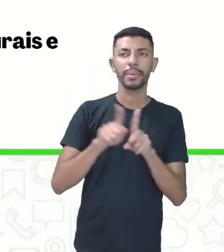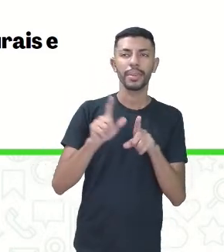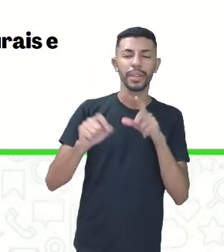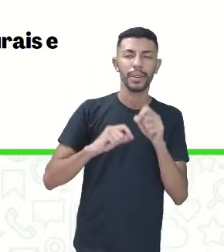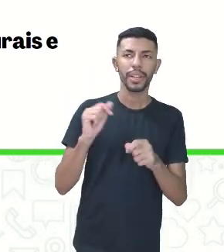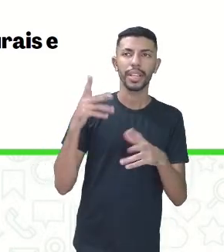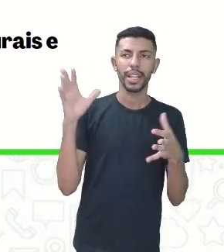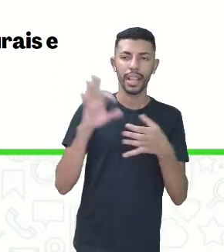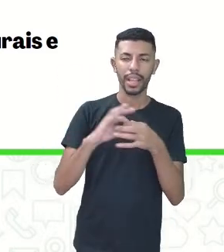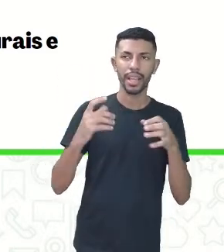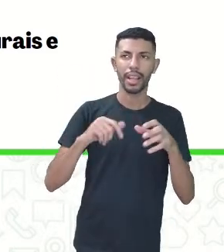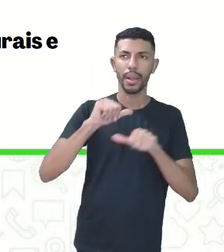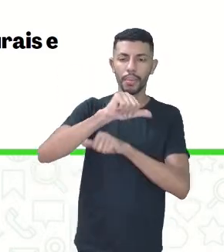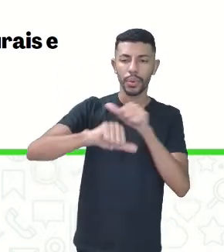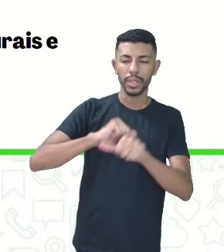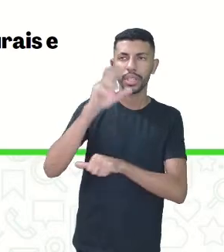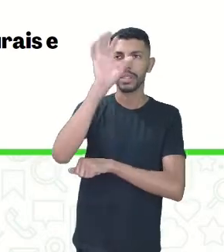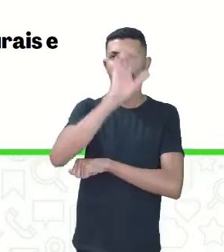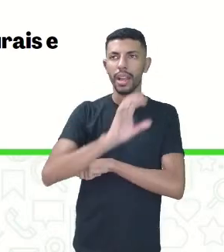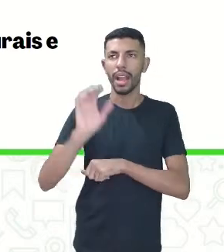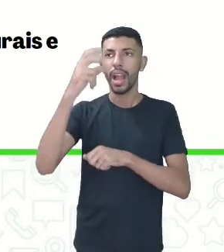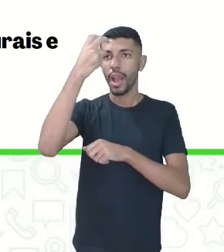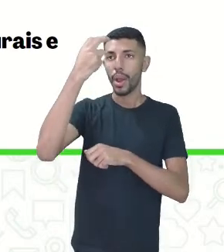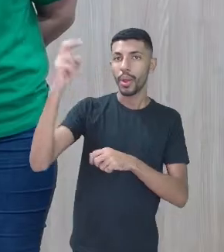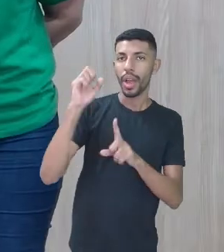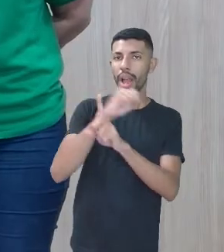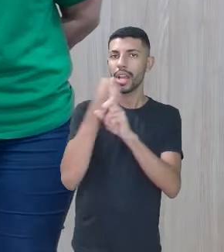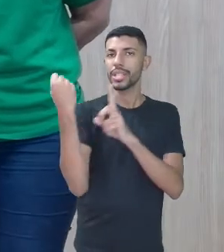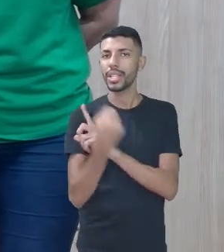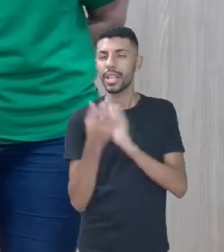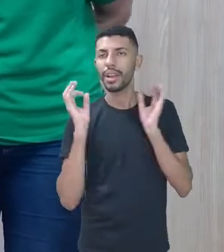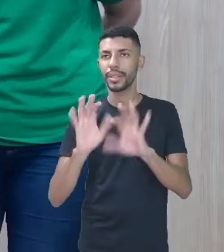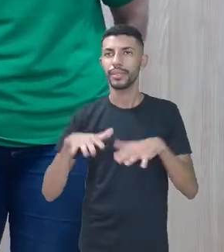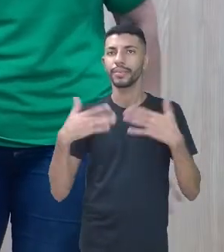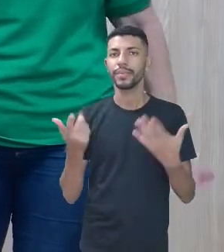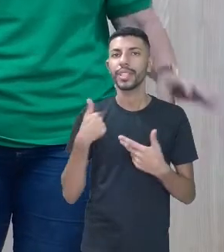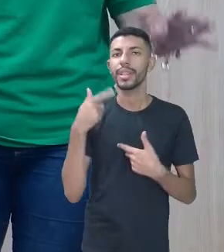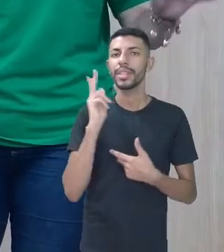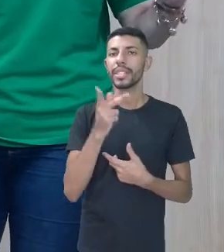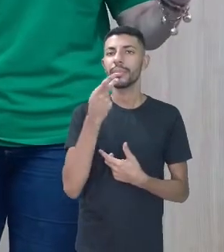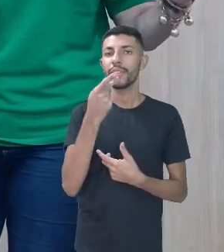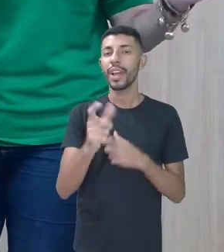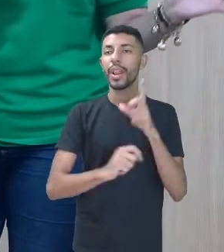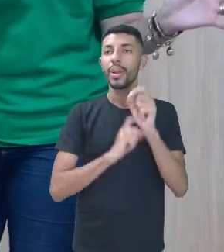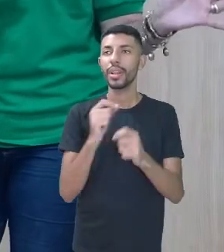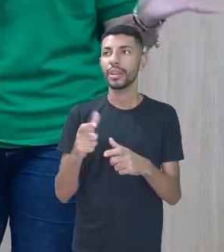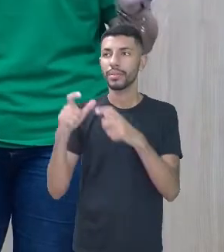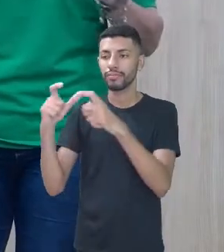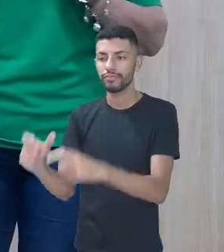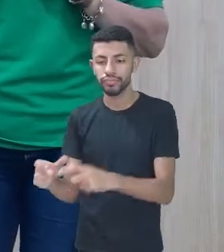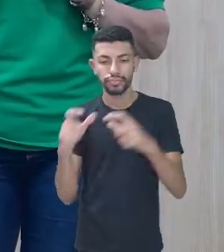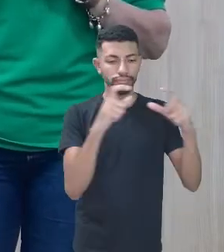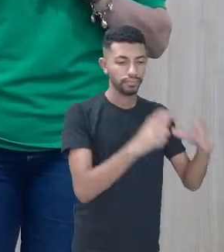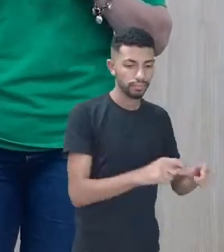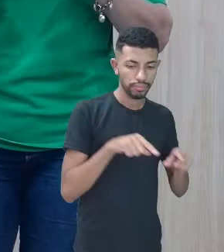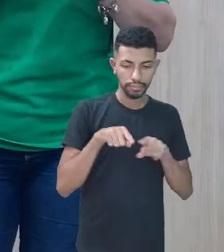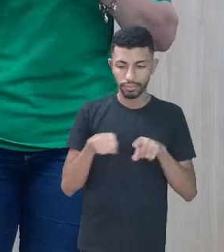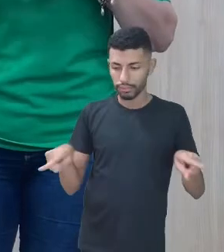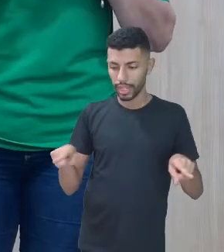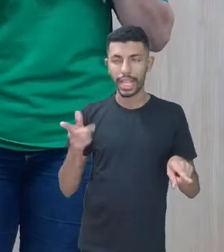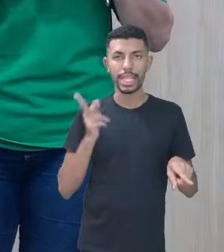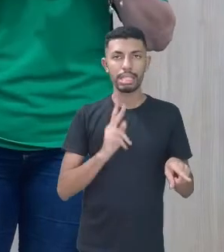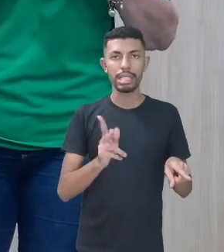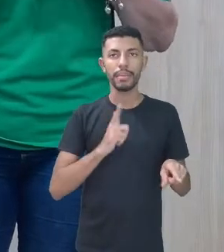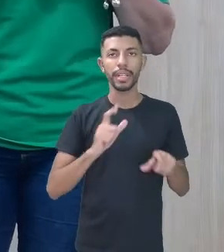regionais, culturais e sociais, tá? É como eu sempre digo para vocês, de um local para outro,